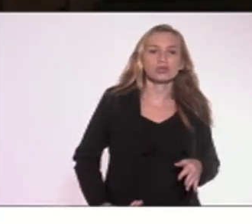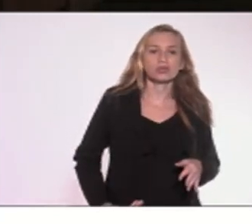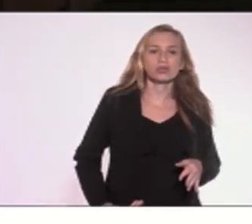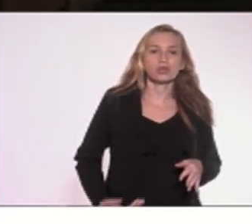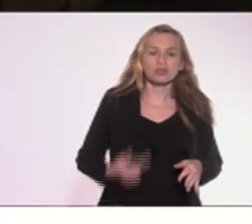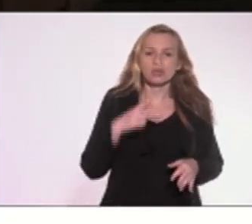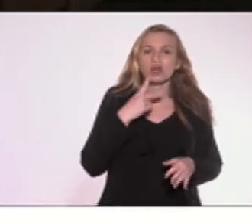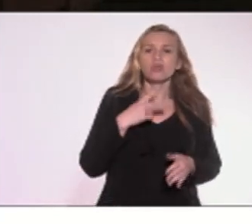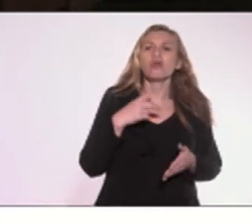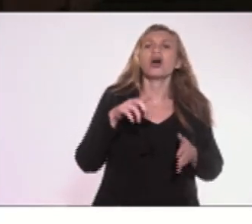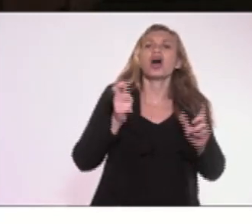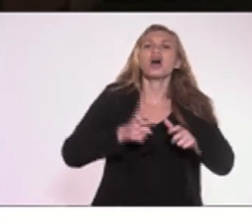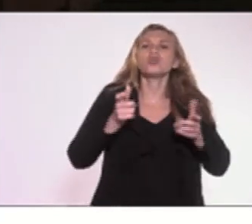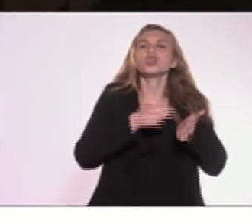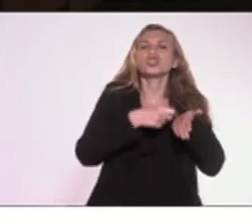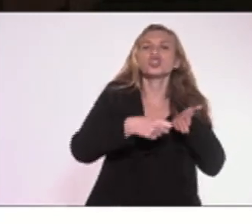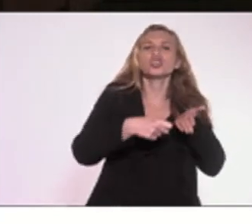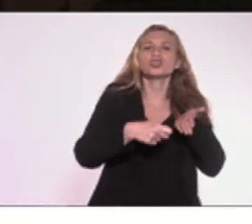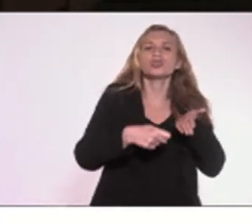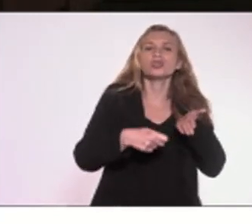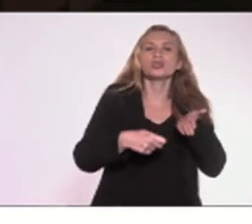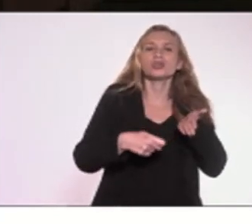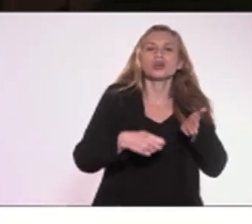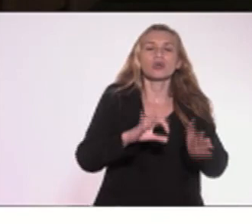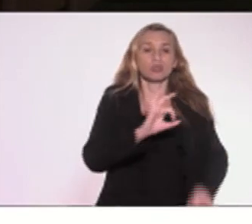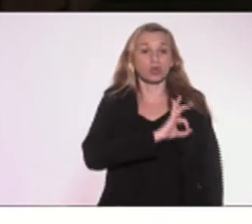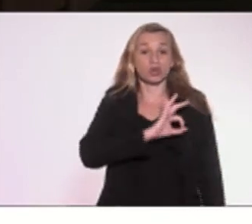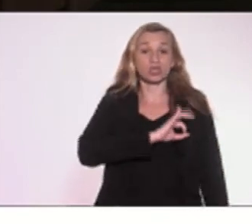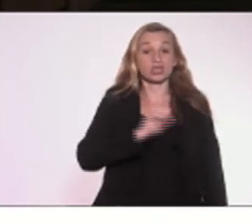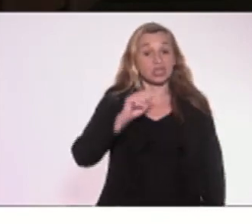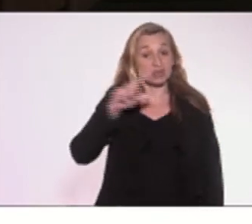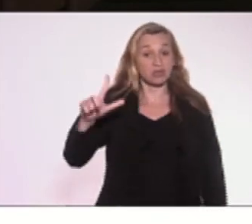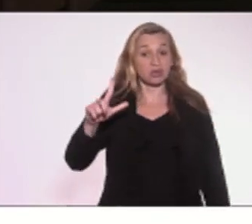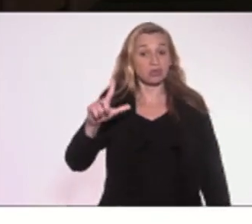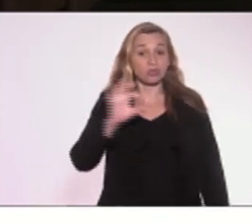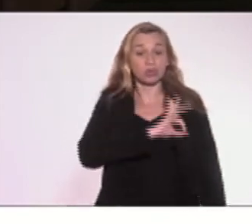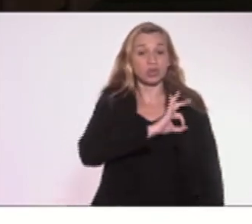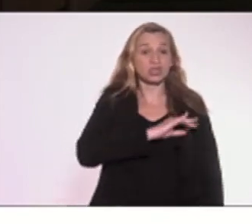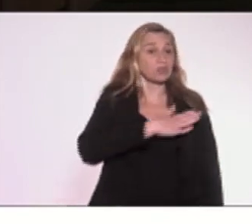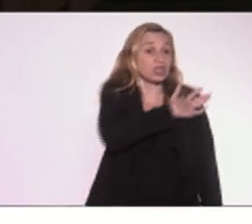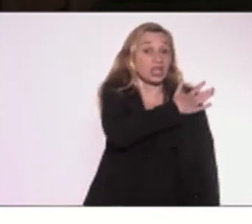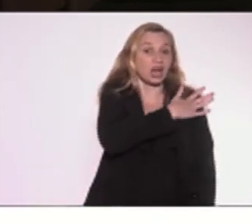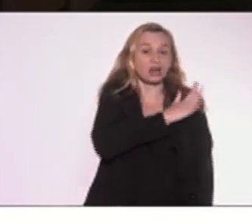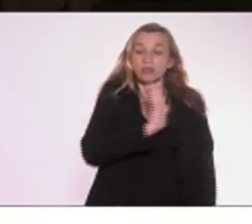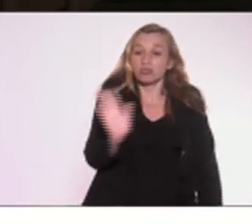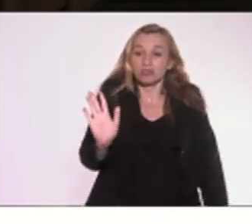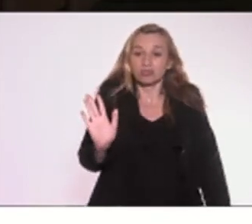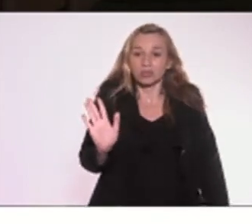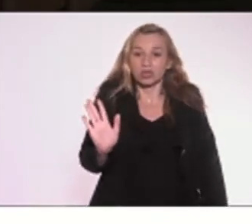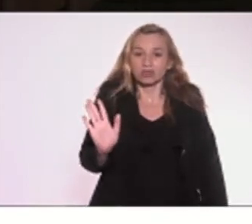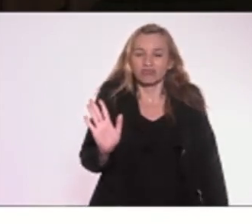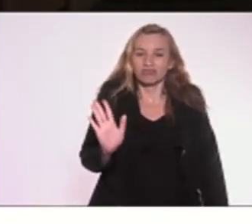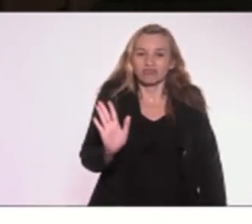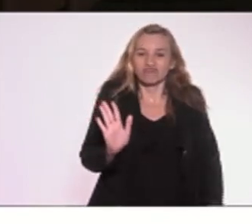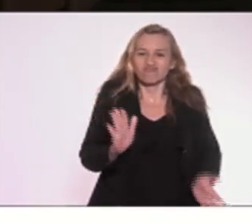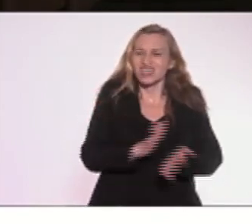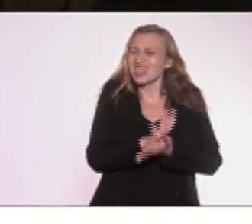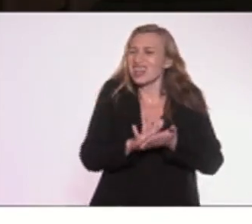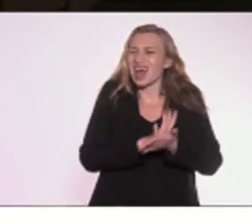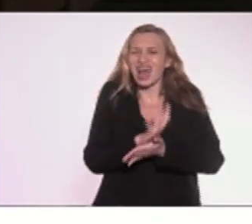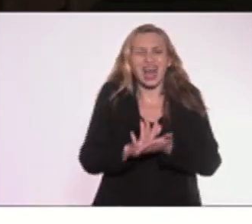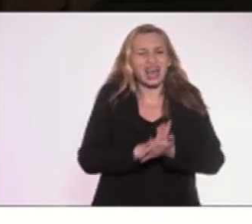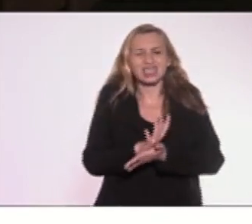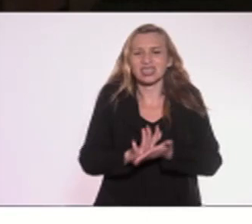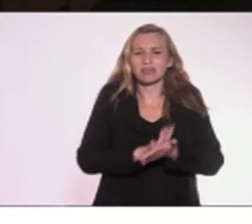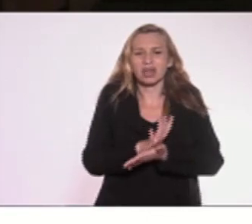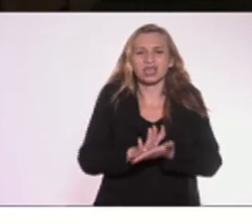aqui? O que existe é a Polícia Civil e Polícia Militar, ponto. Não tem que ter um terceiro órgão aqui para fazer